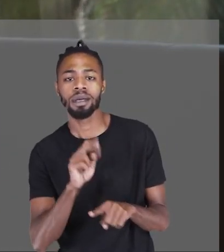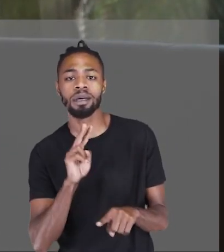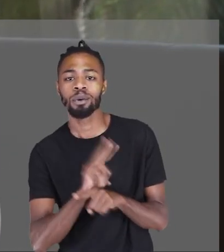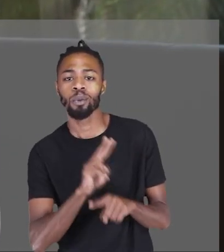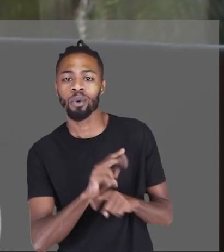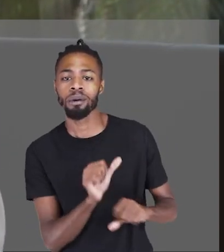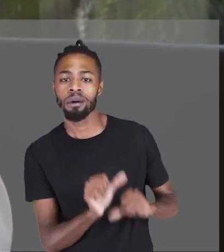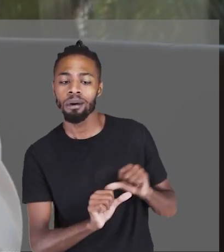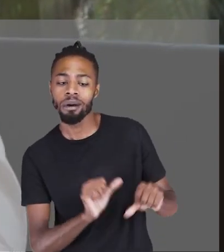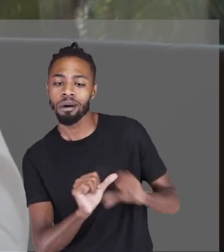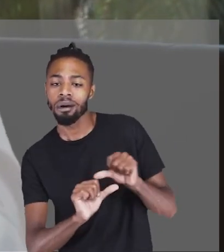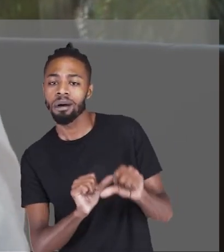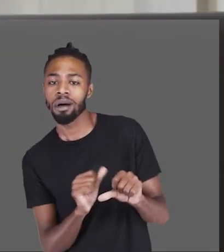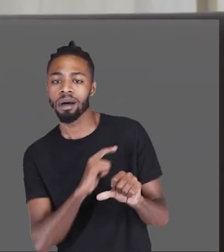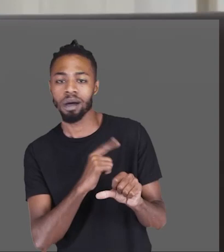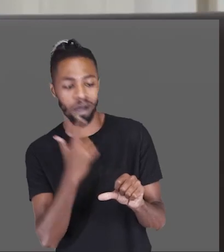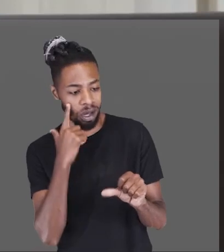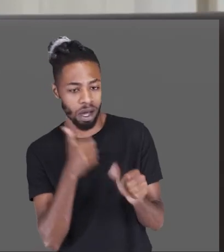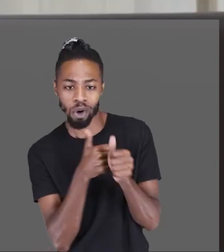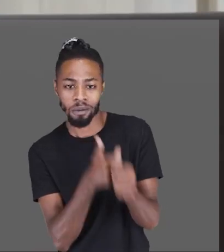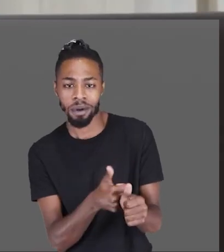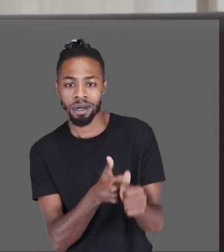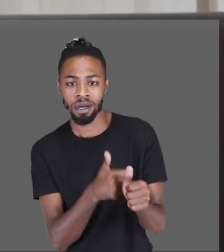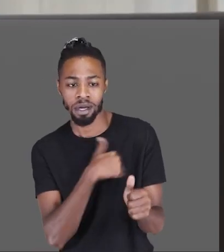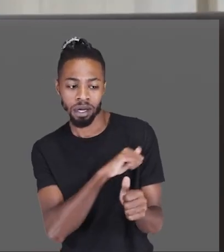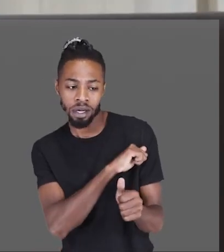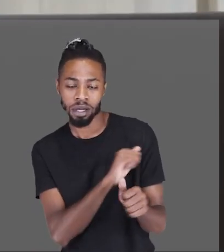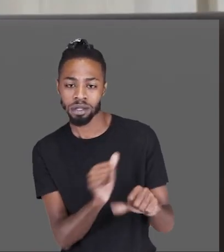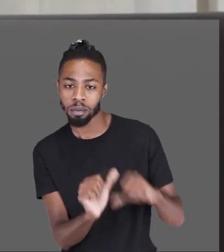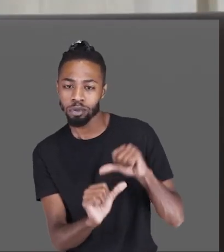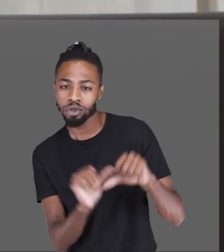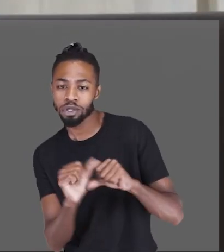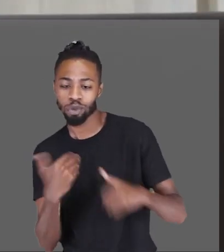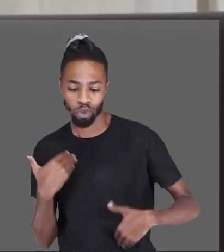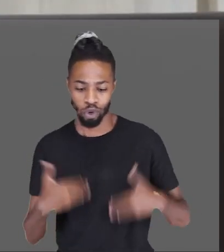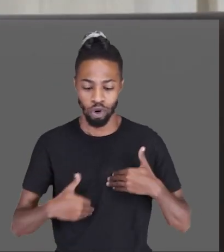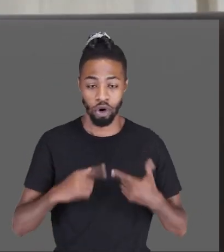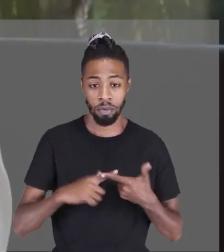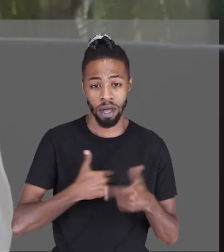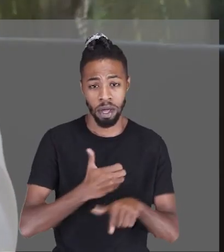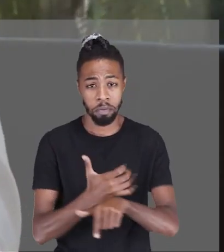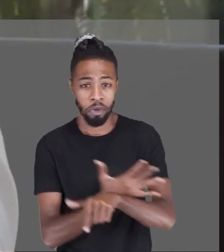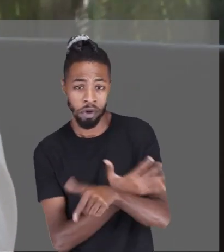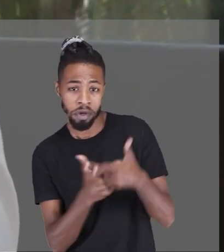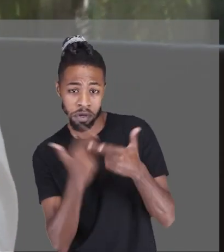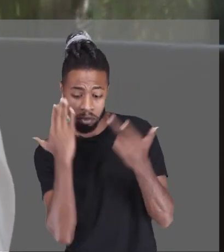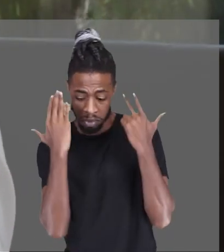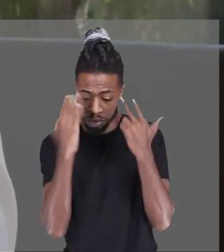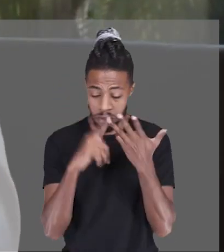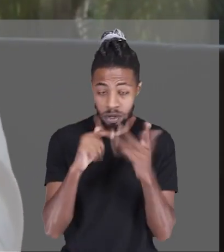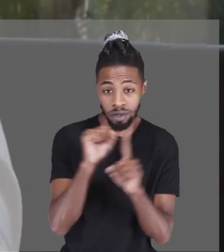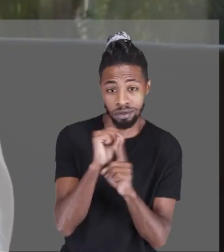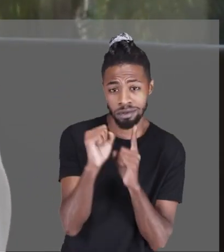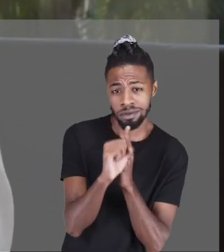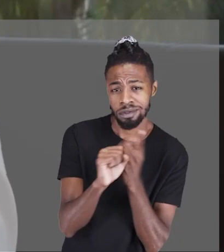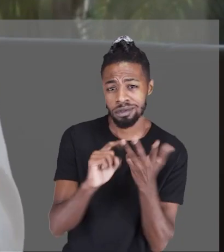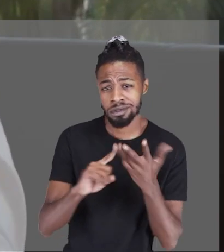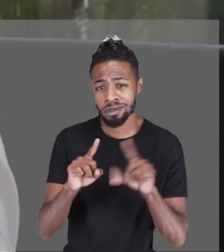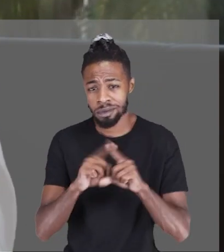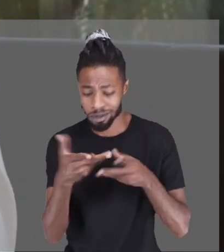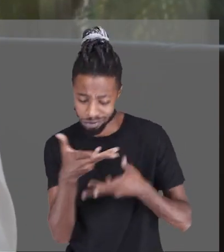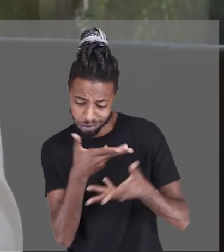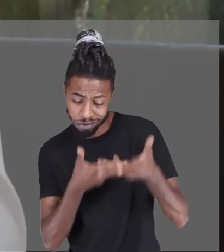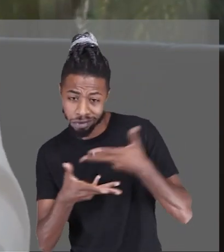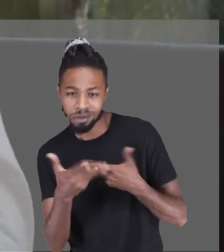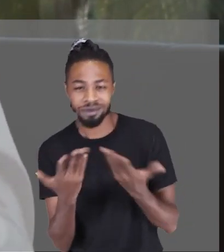quem cuida dessa transição, quem cuida de acompanhar a criança nas suas mudanças corpóreas, físicas, emocionais,